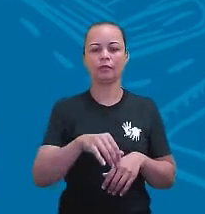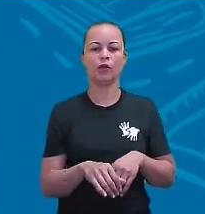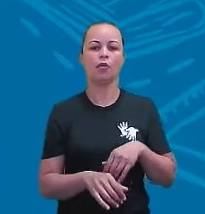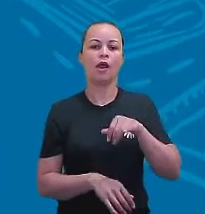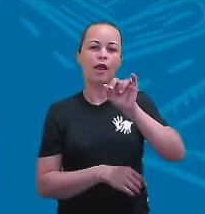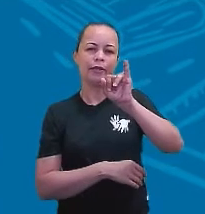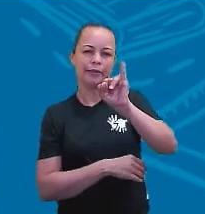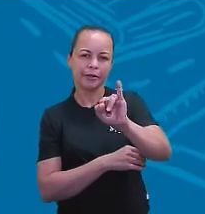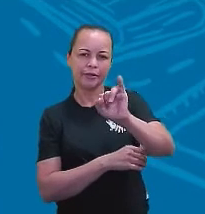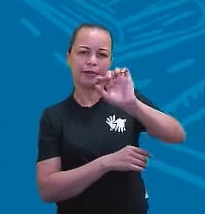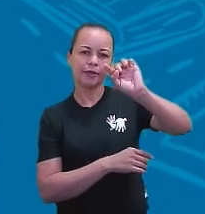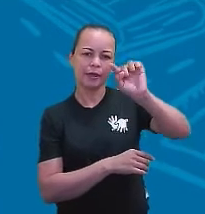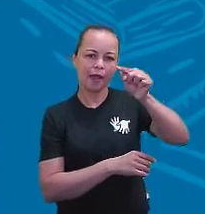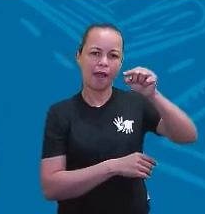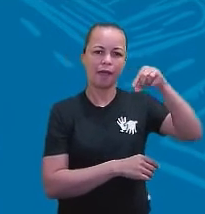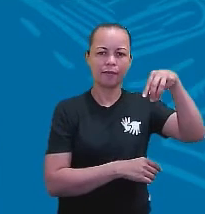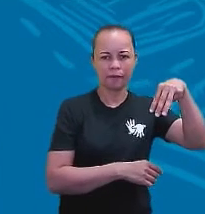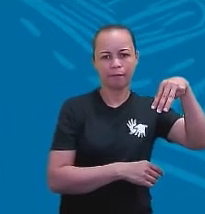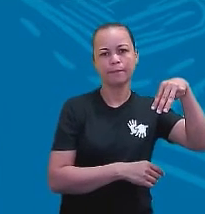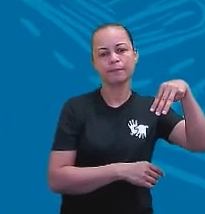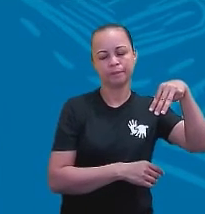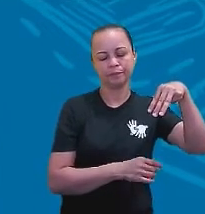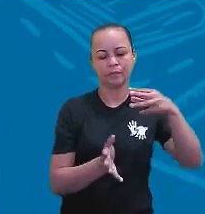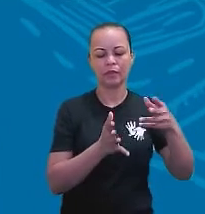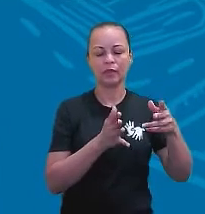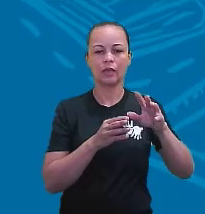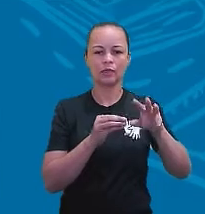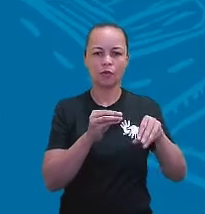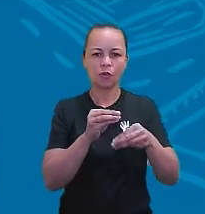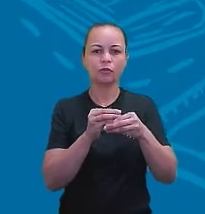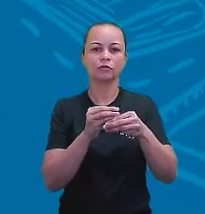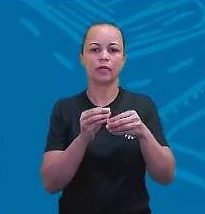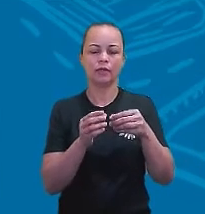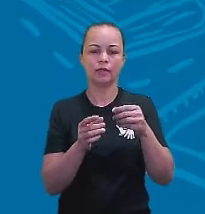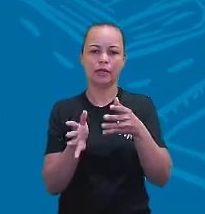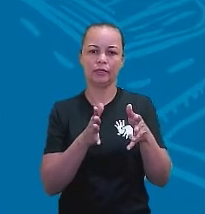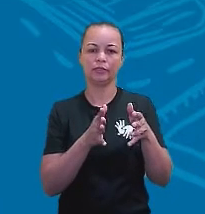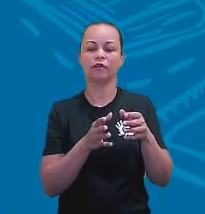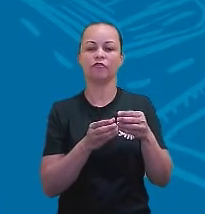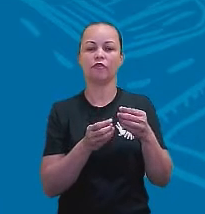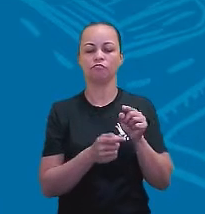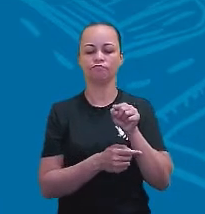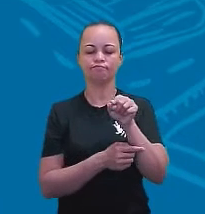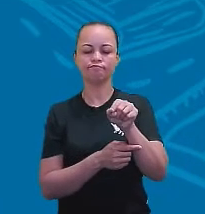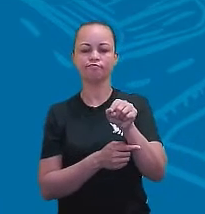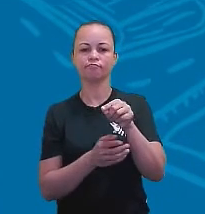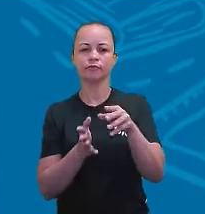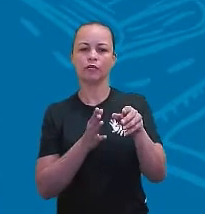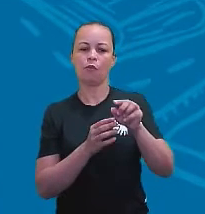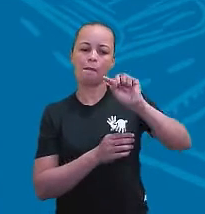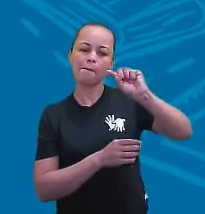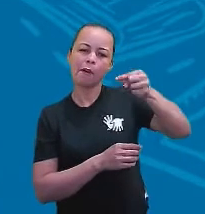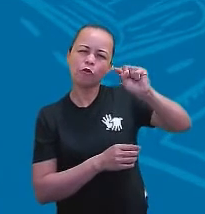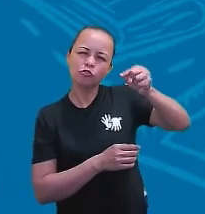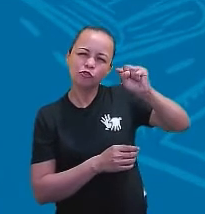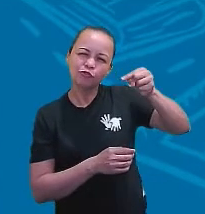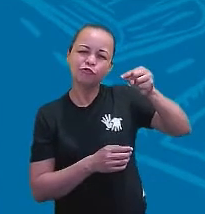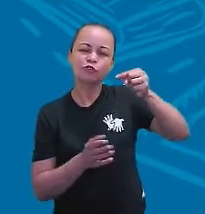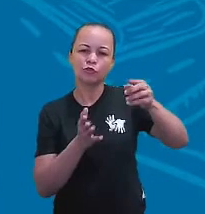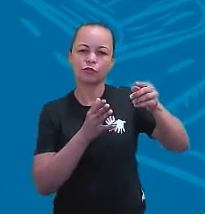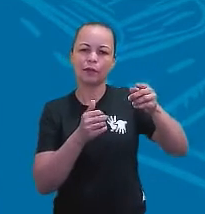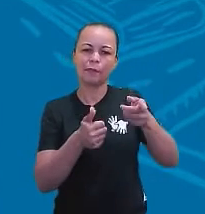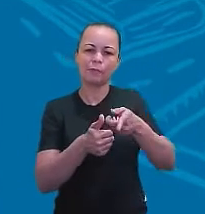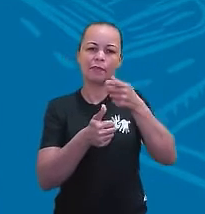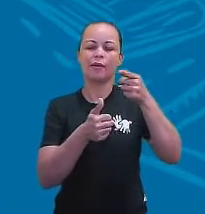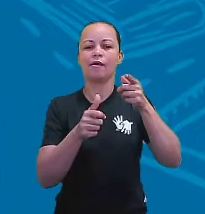que contrair o verbo to be é sempre você colocar, na forma afirmativa, um apóstrofo no lugar da primeira letra